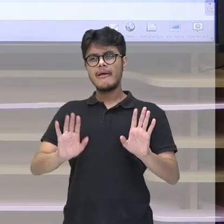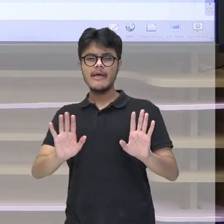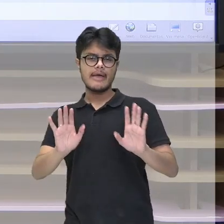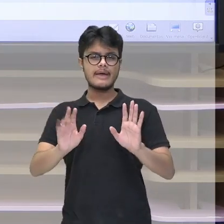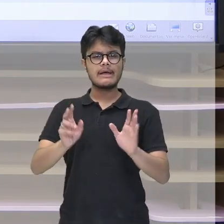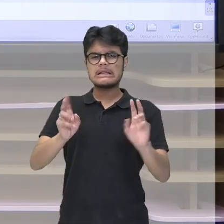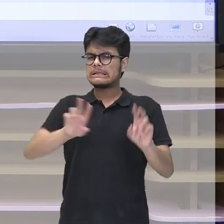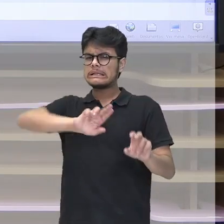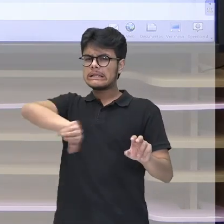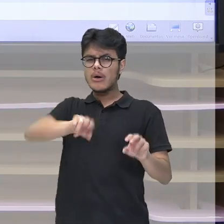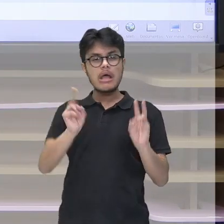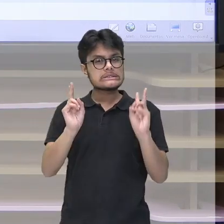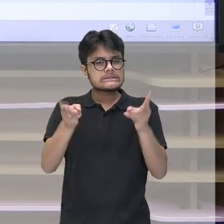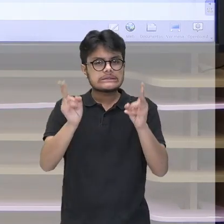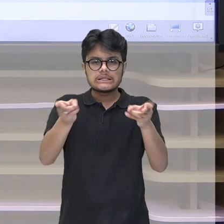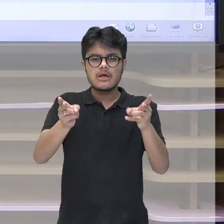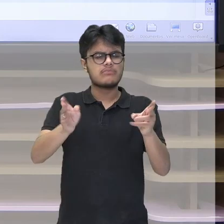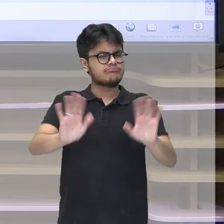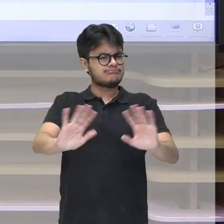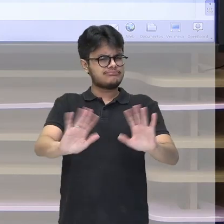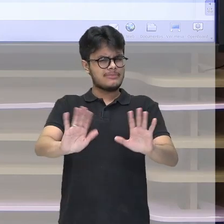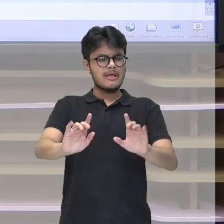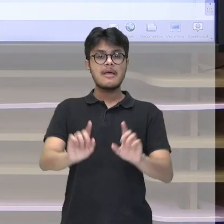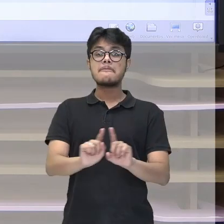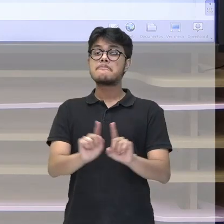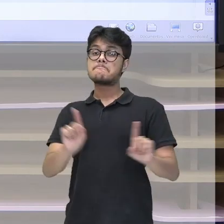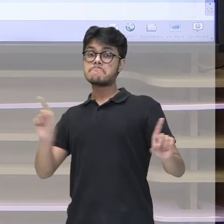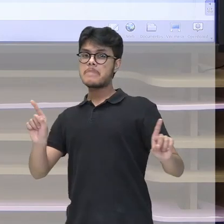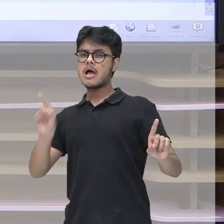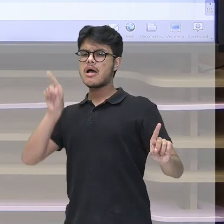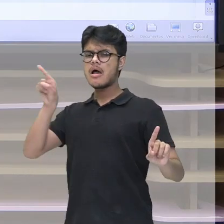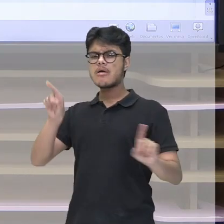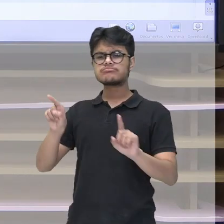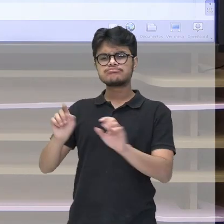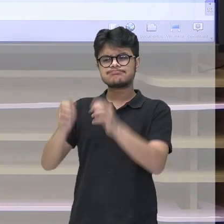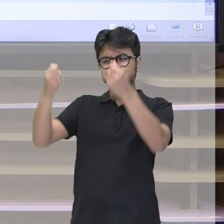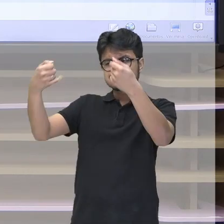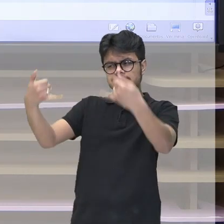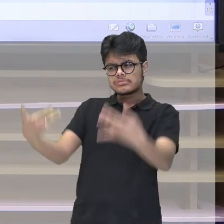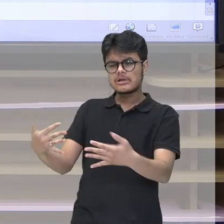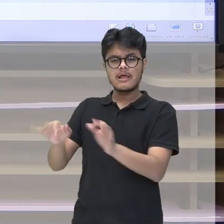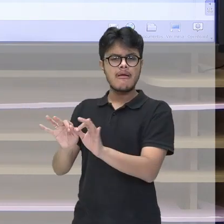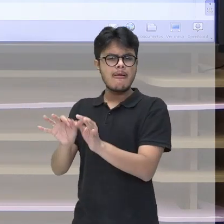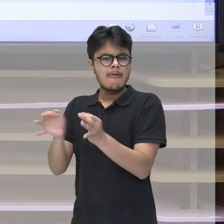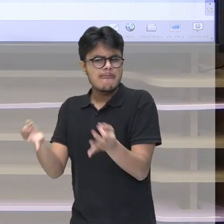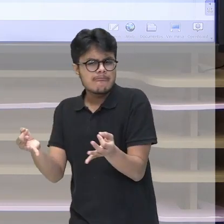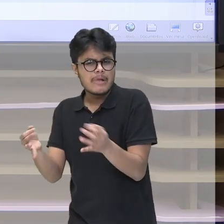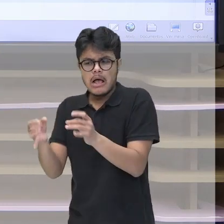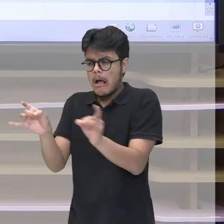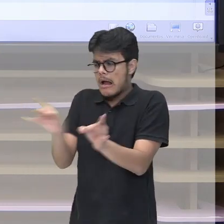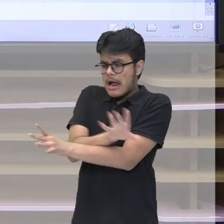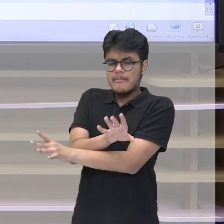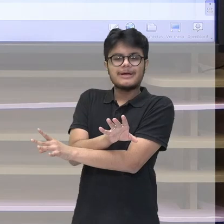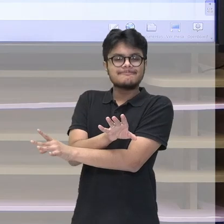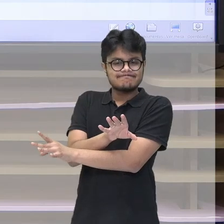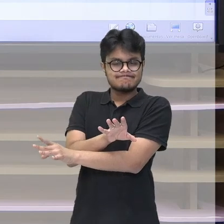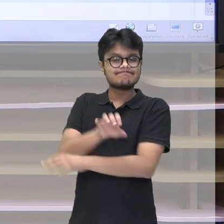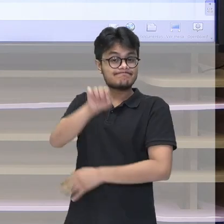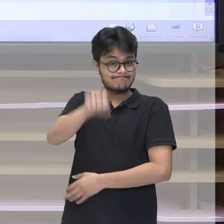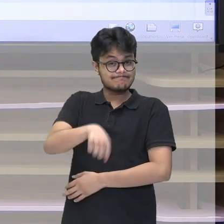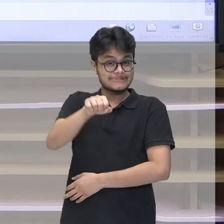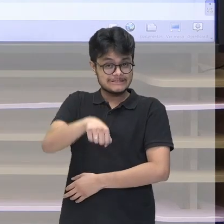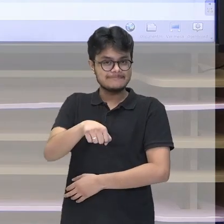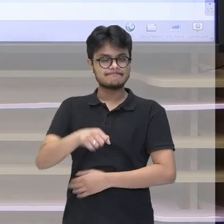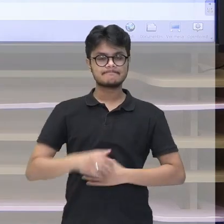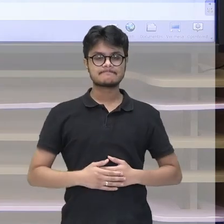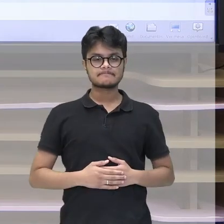finito. Quando a gente fala em infinito é quando não tem fim. Mas quando a gente fala em algo finito, é algo que pode